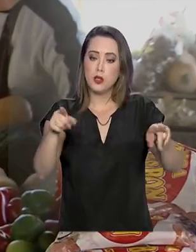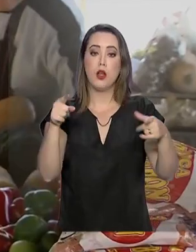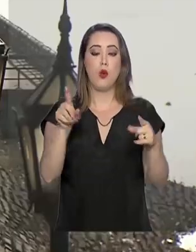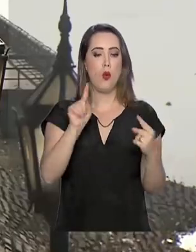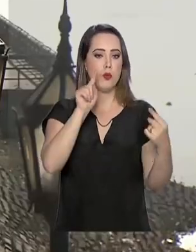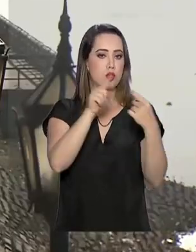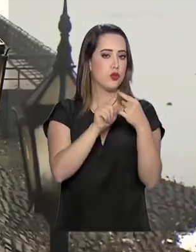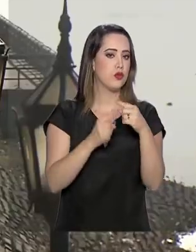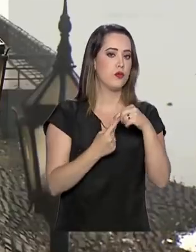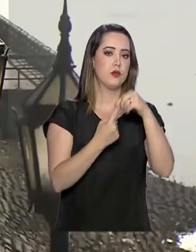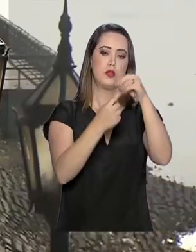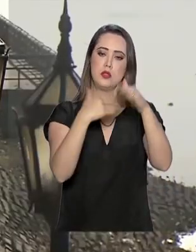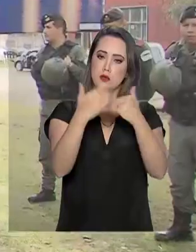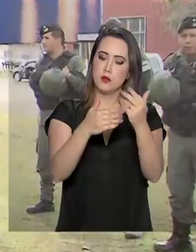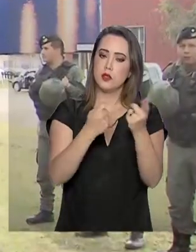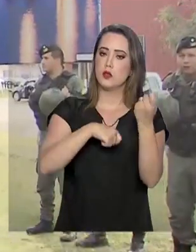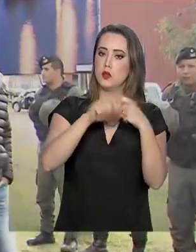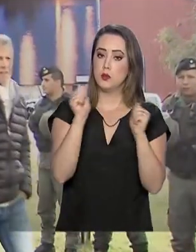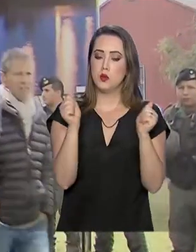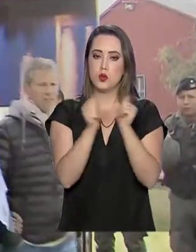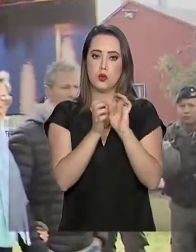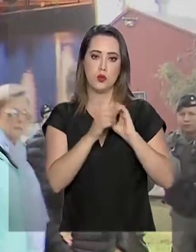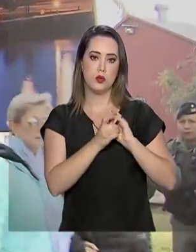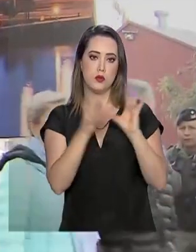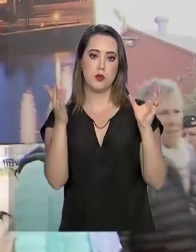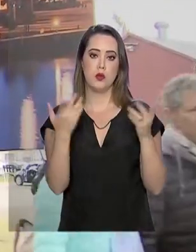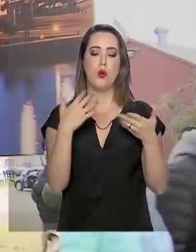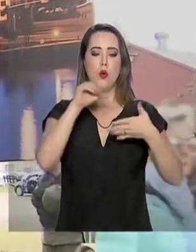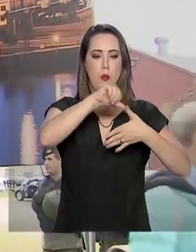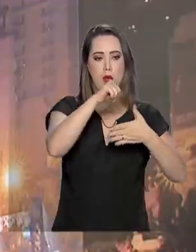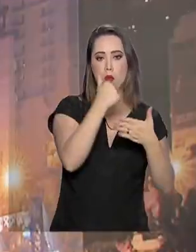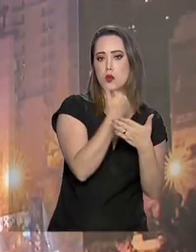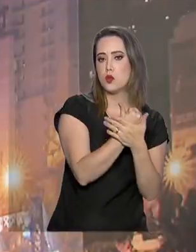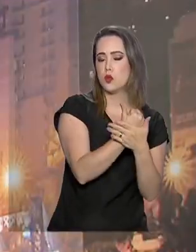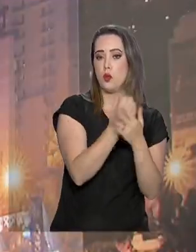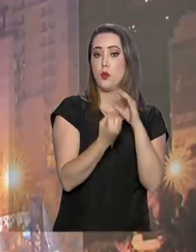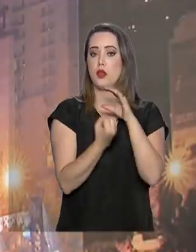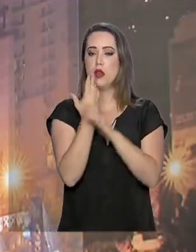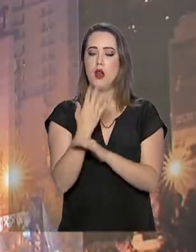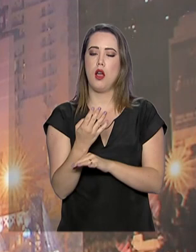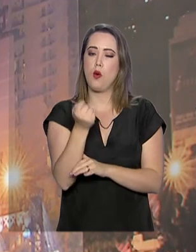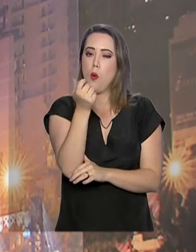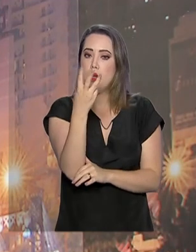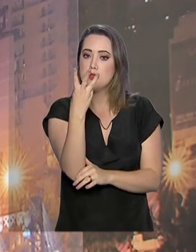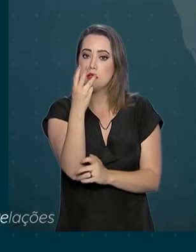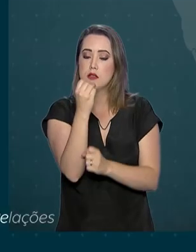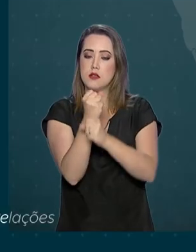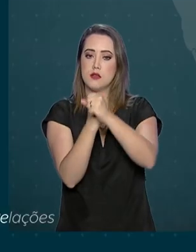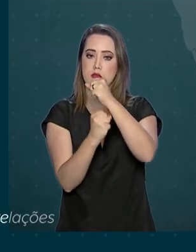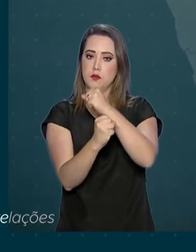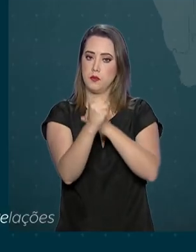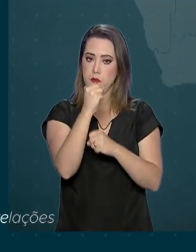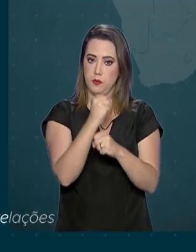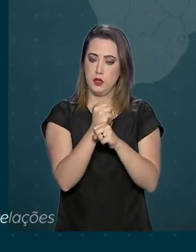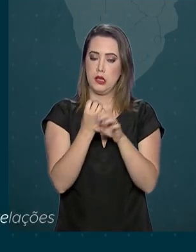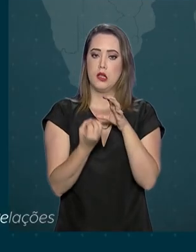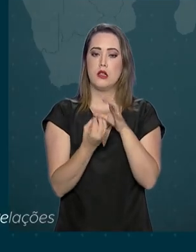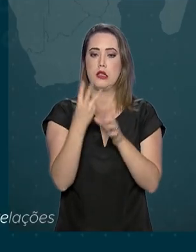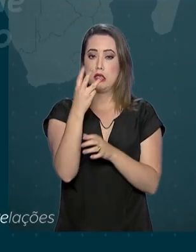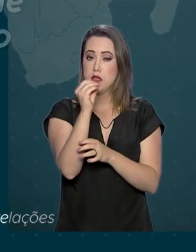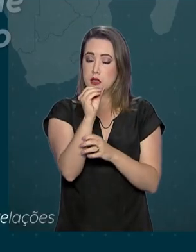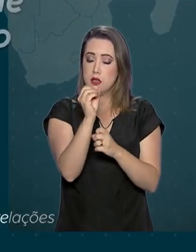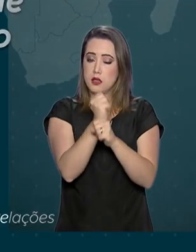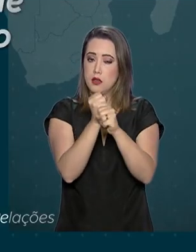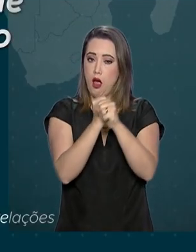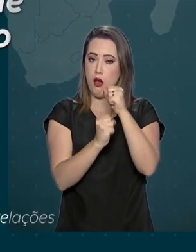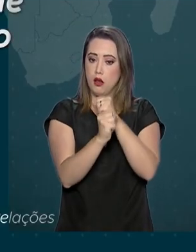econômico com democracia. O Mercado Comum do Sul ou Mercosul foi criado há quase 30 anos. O grupo nasceu com o Tratado de